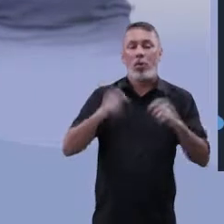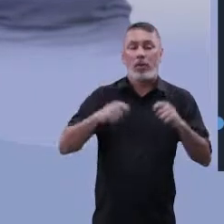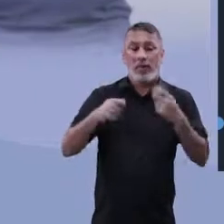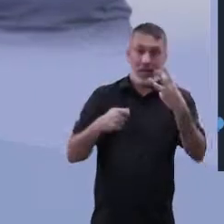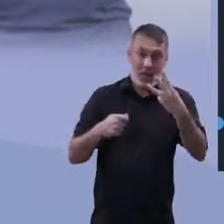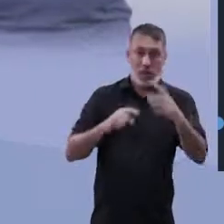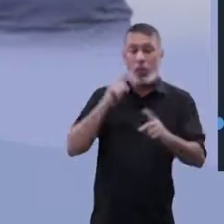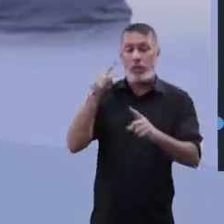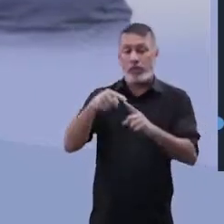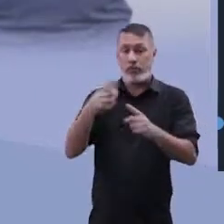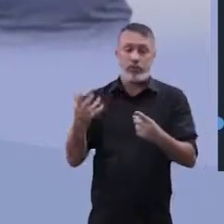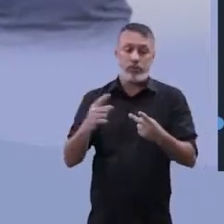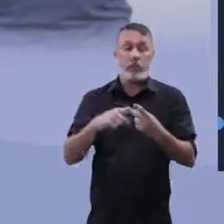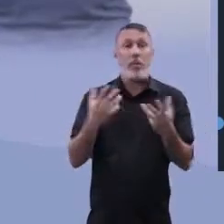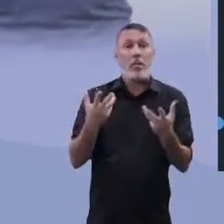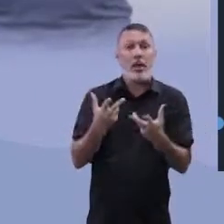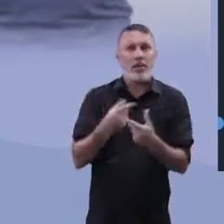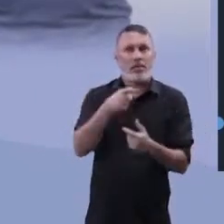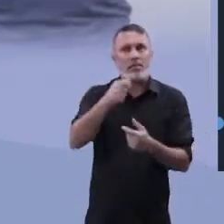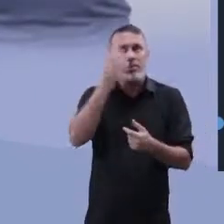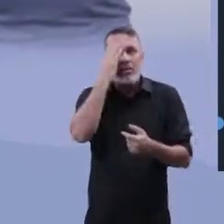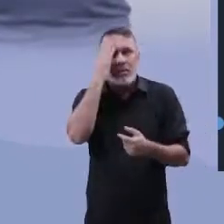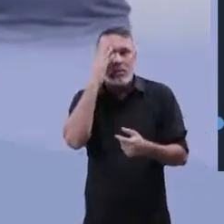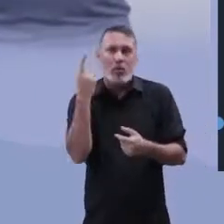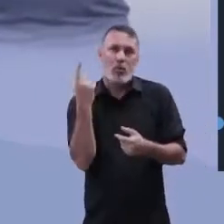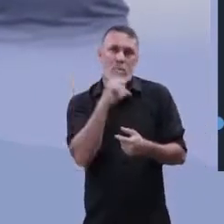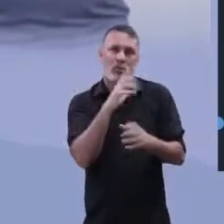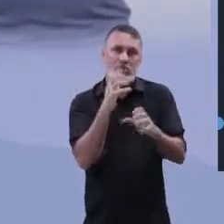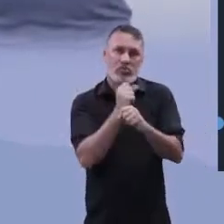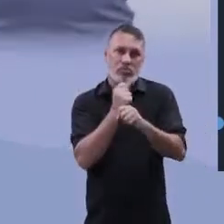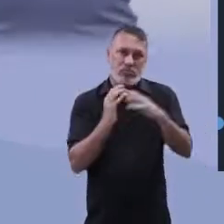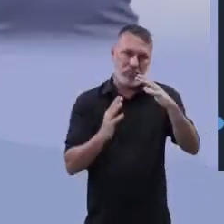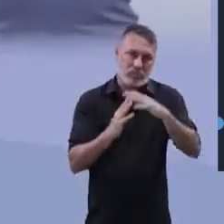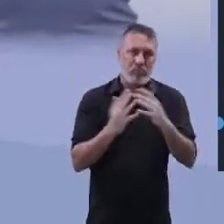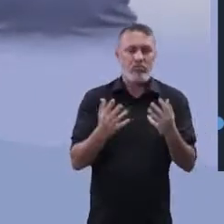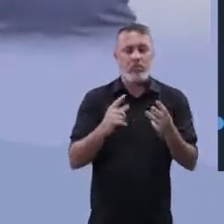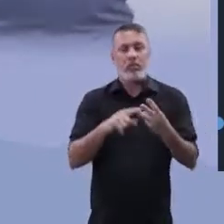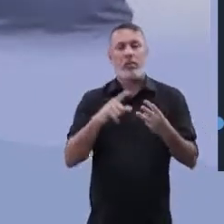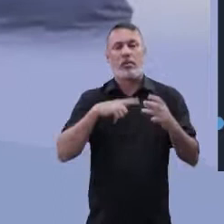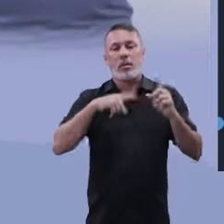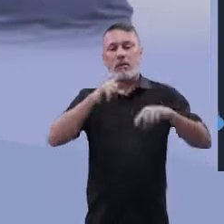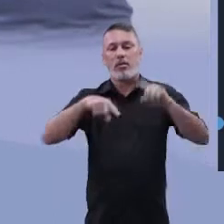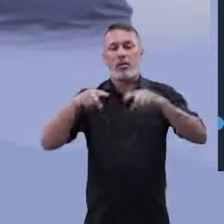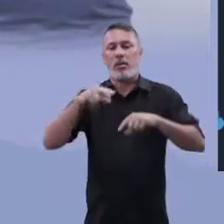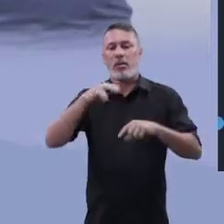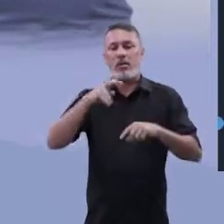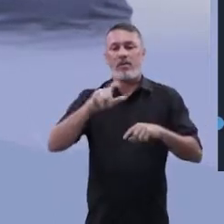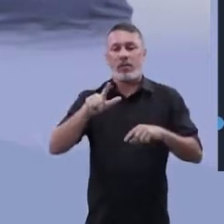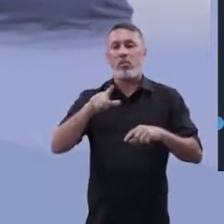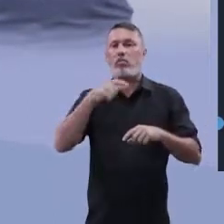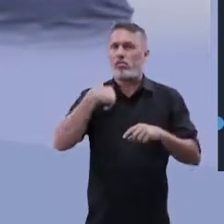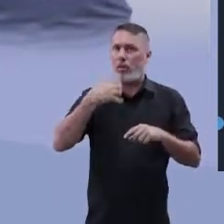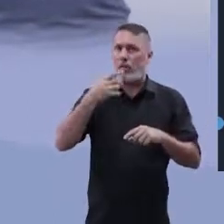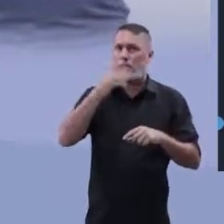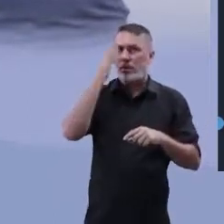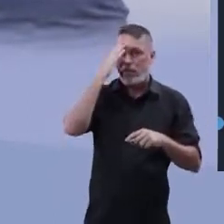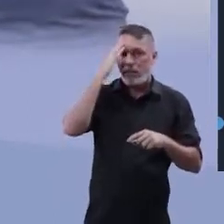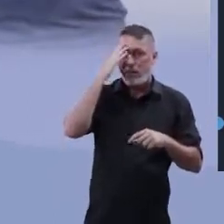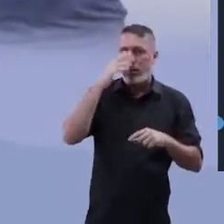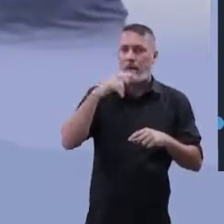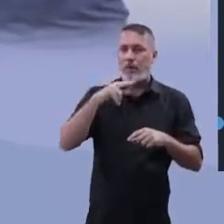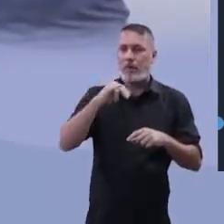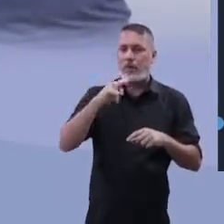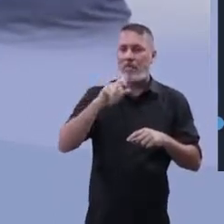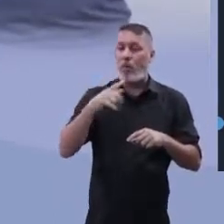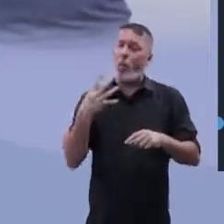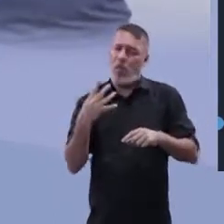que a competência 3 ela vai buscar? Quais são as habilidades que você precisa ter para construir um texto? Os níveis, espero que você fique.